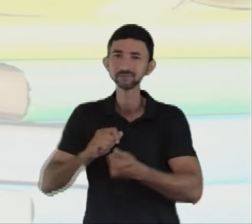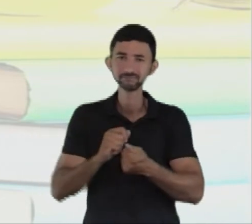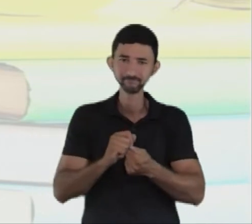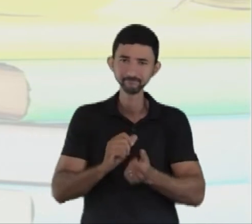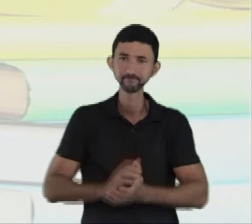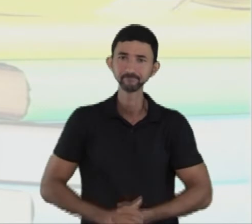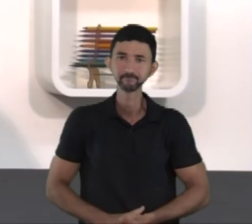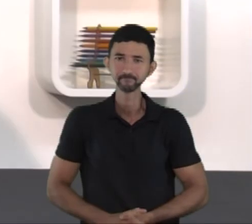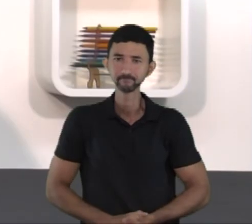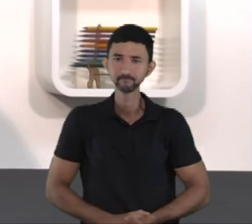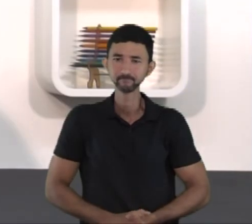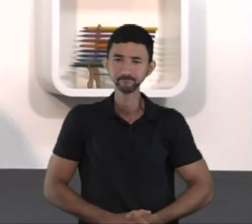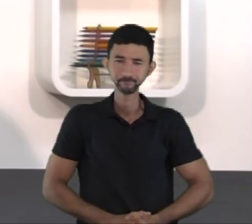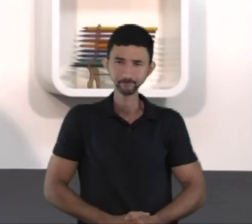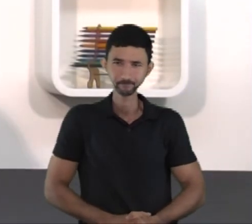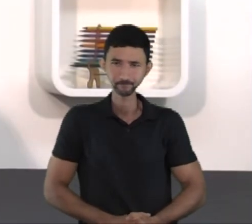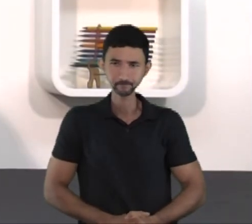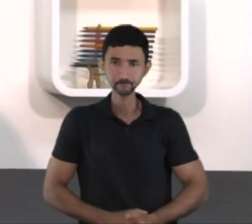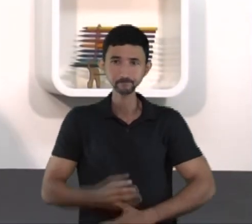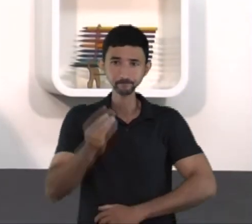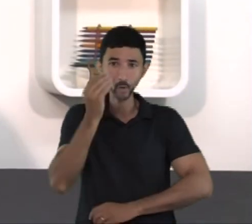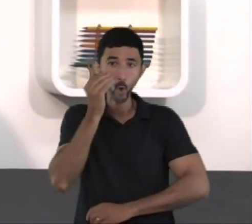aqui. Presta bem atenção.